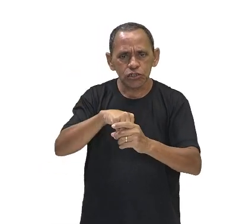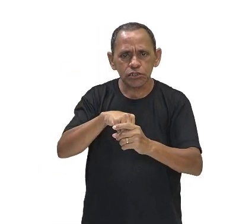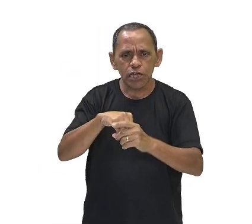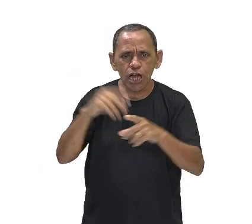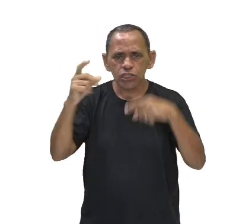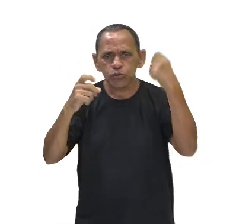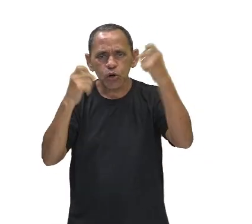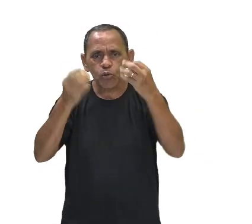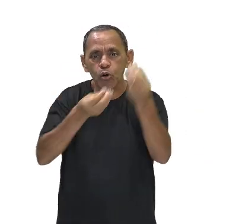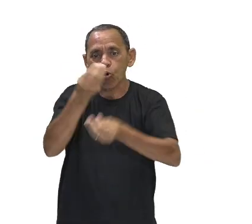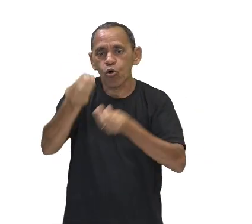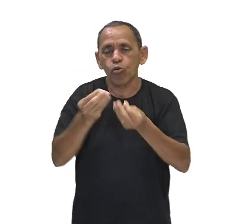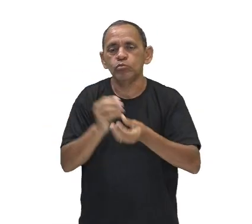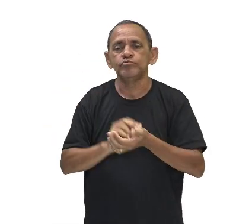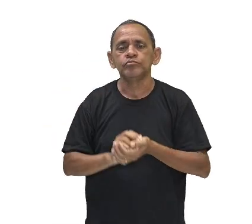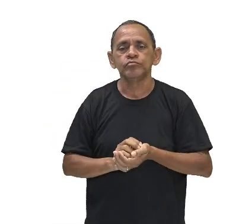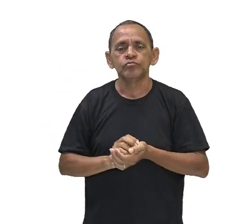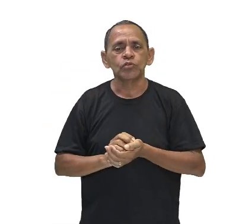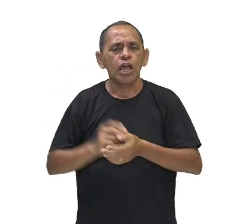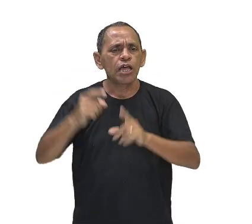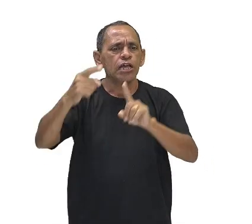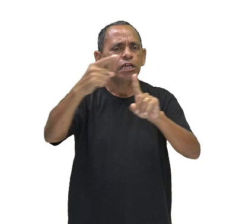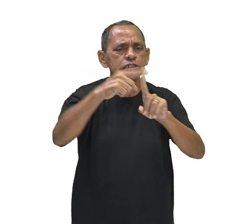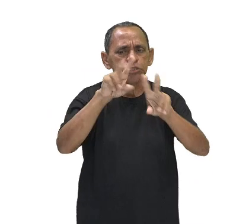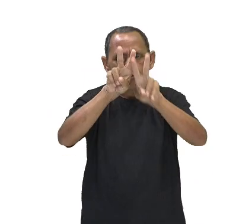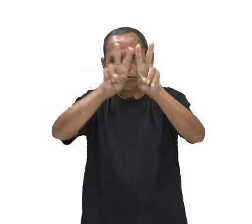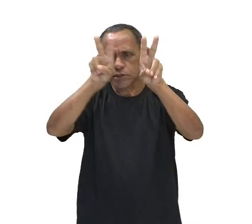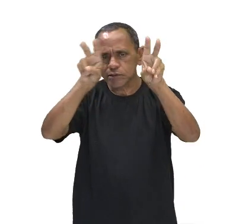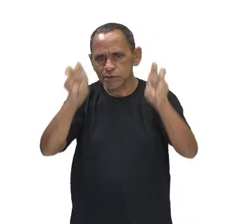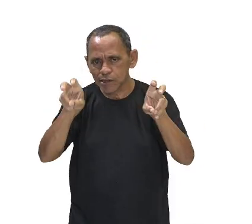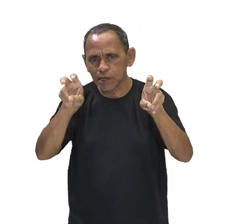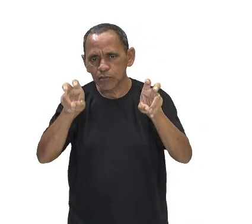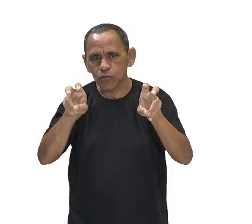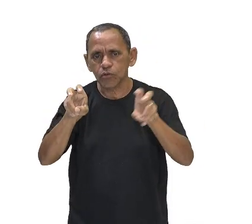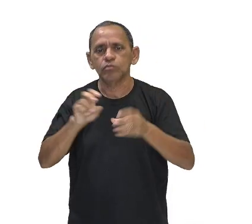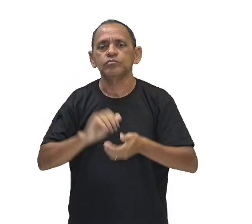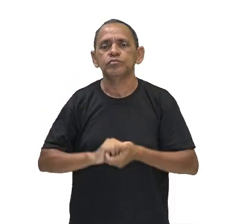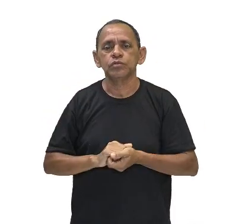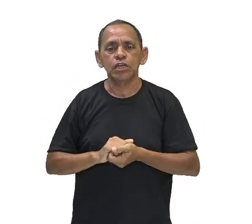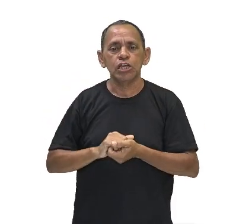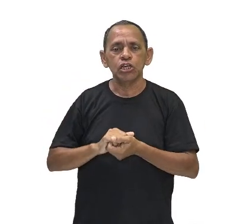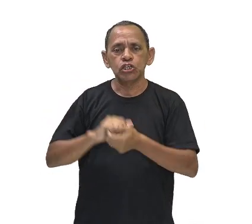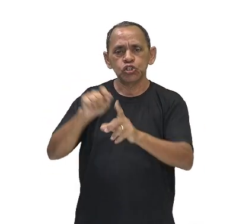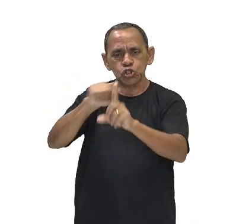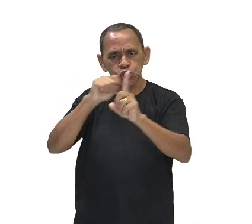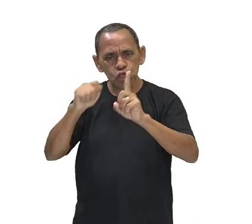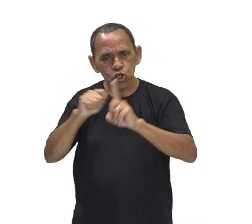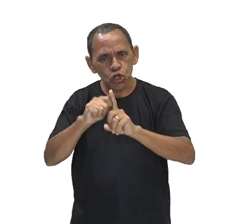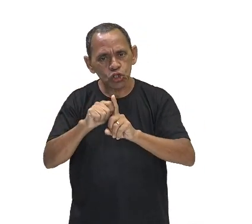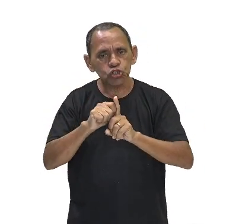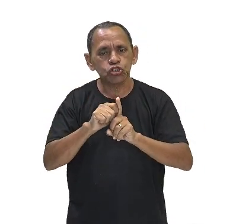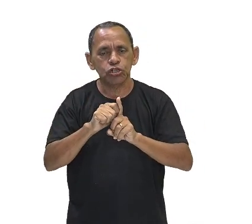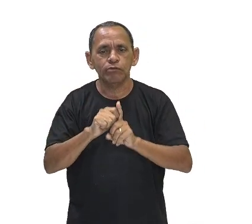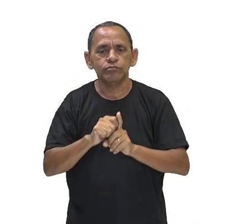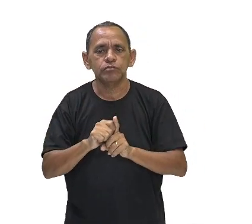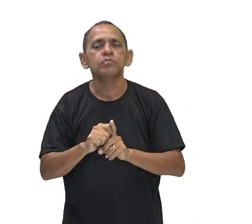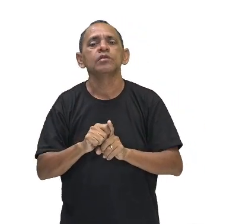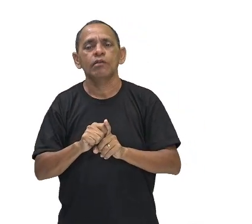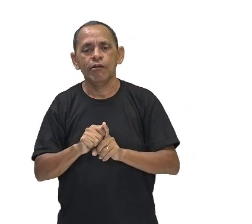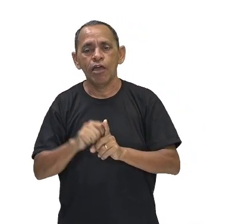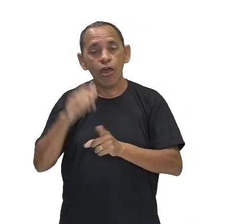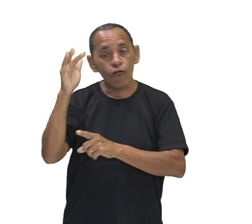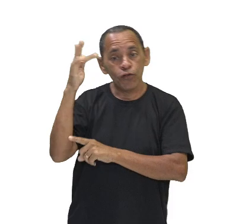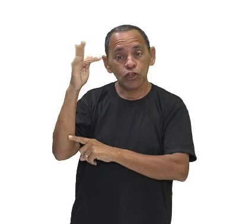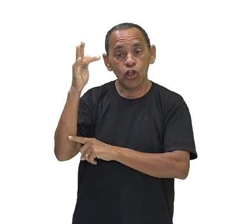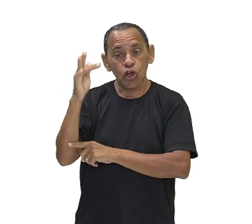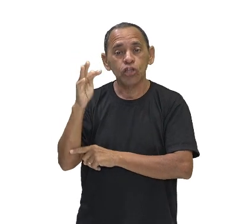termo sociologia foi consagrado por um outro filósofo chamado Auguste Comte, quando ele escreveu na